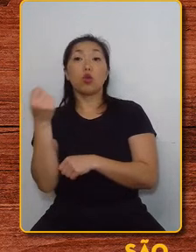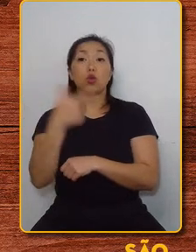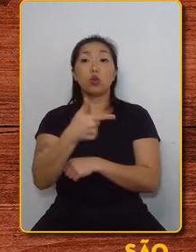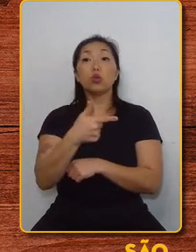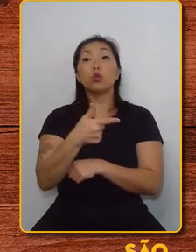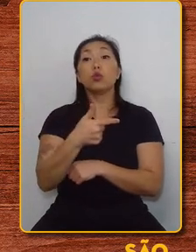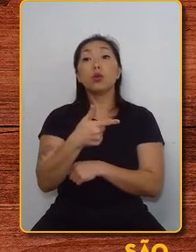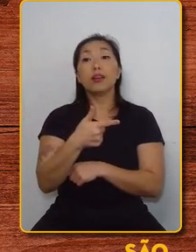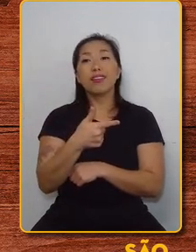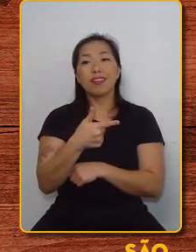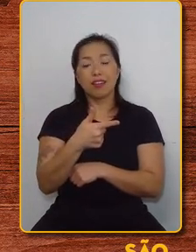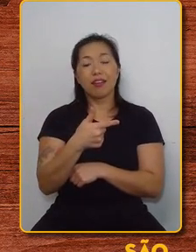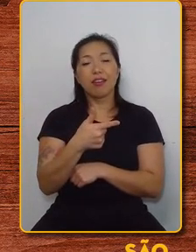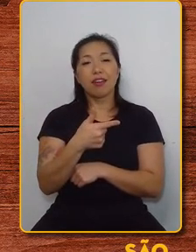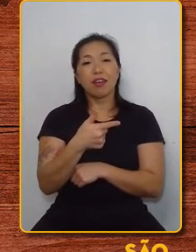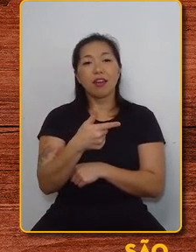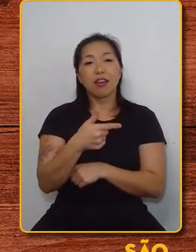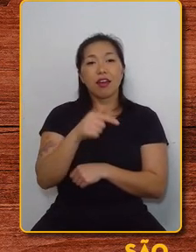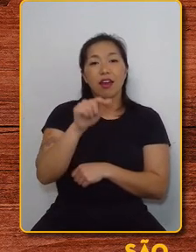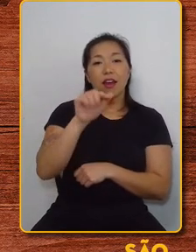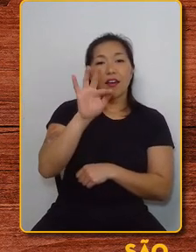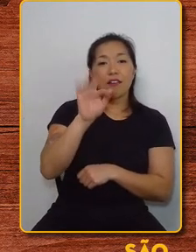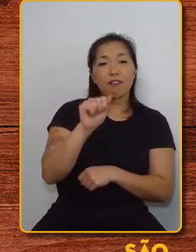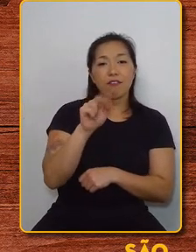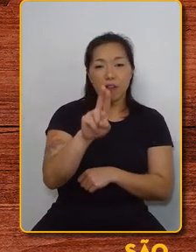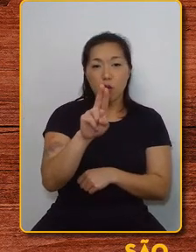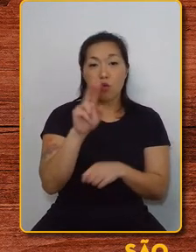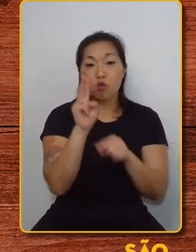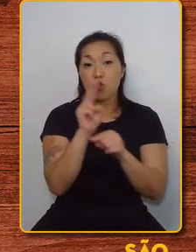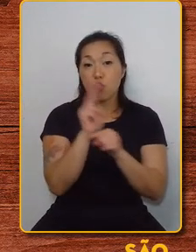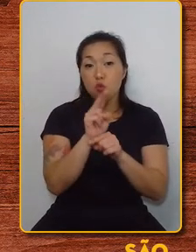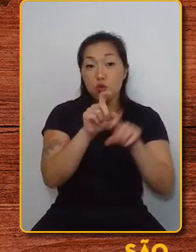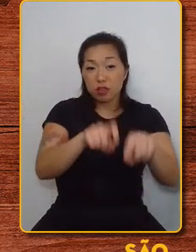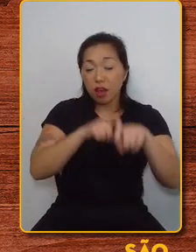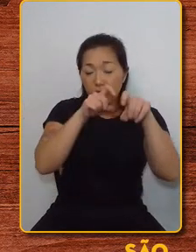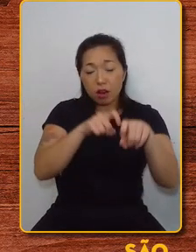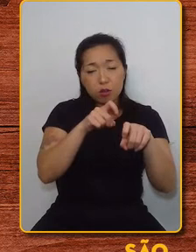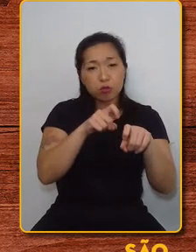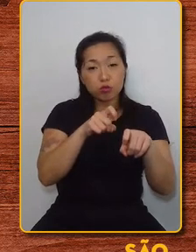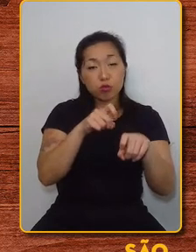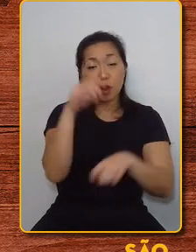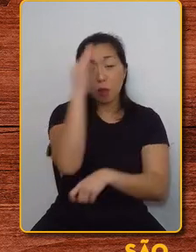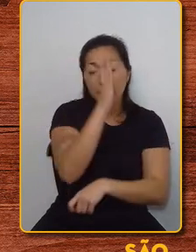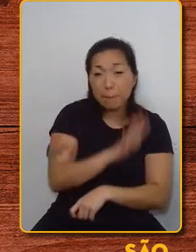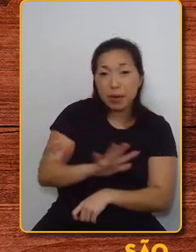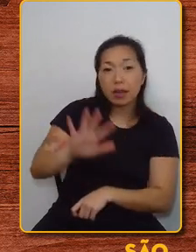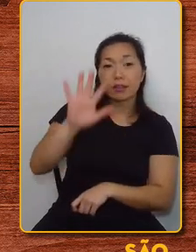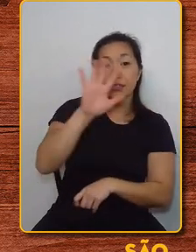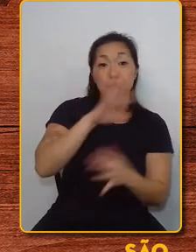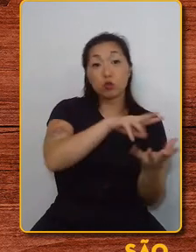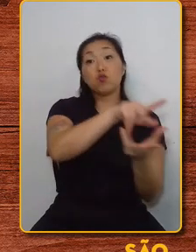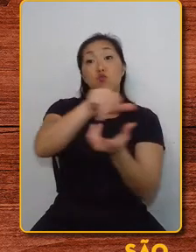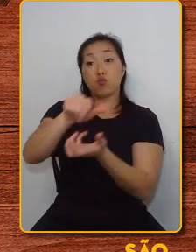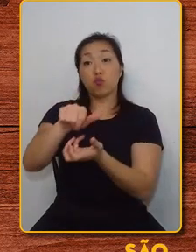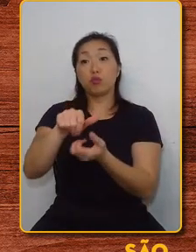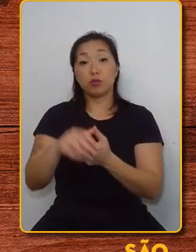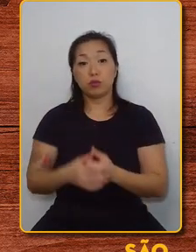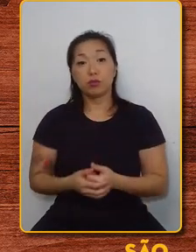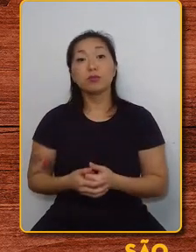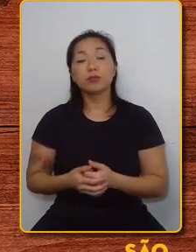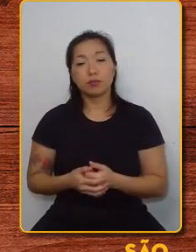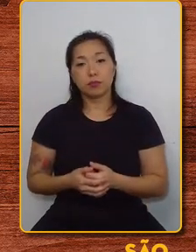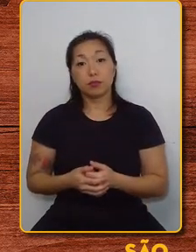Tá? Só para vocês terem uma ideia da dimensão. Então, acho muito importante isso e acho que a agroecologia é a grande